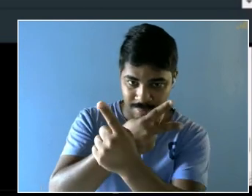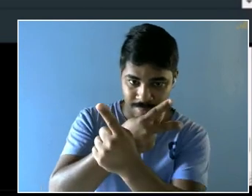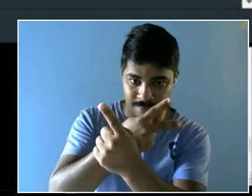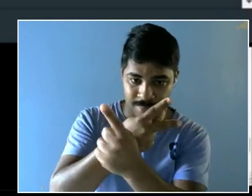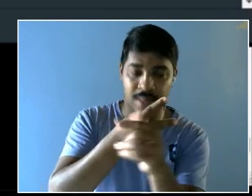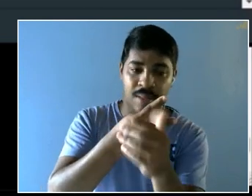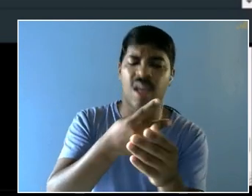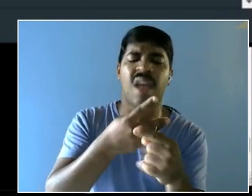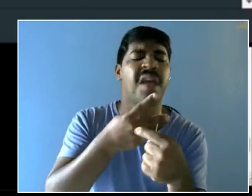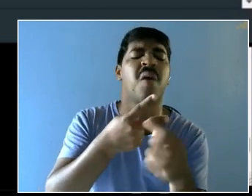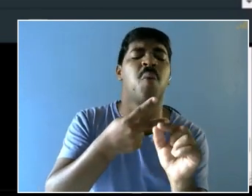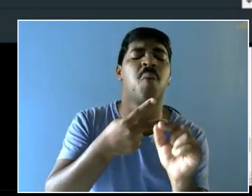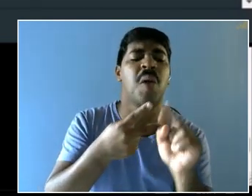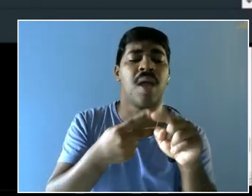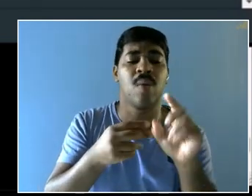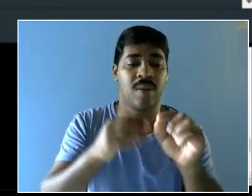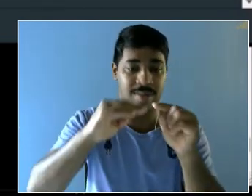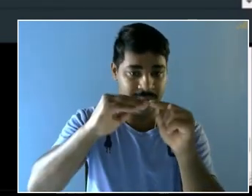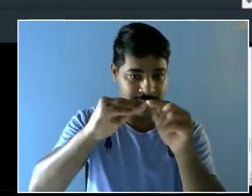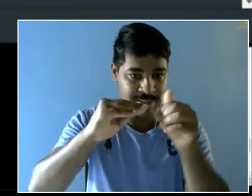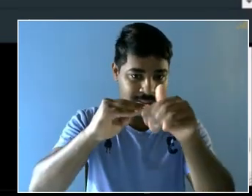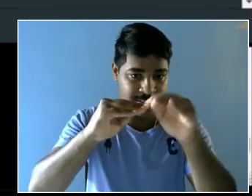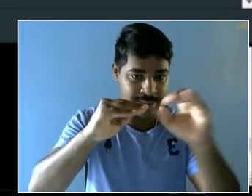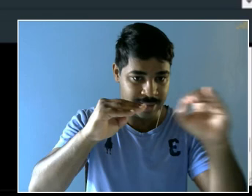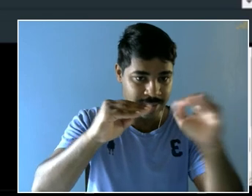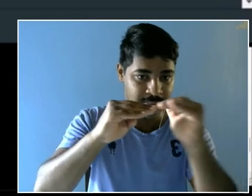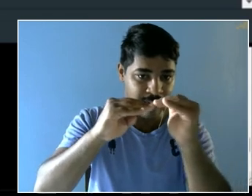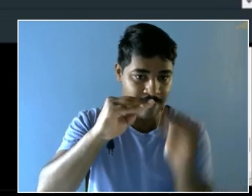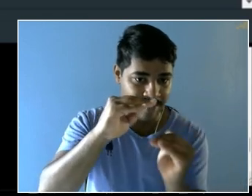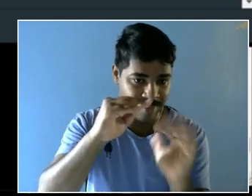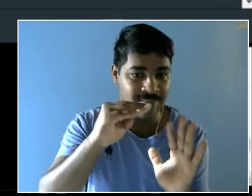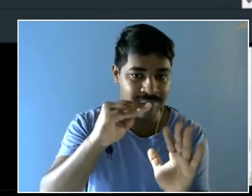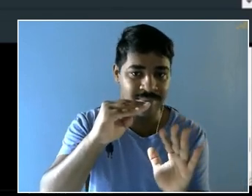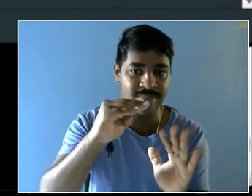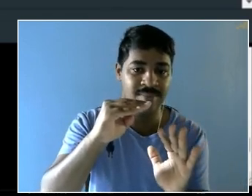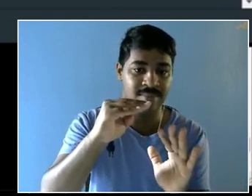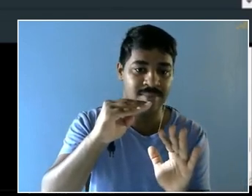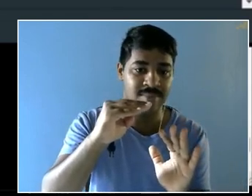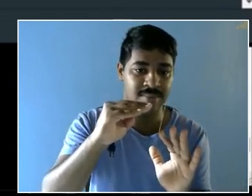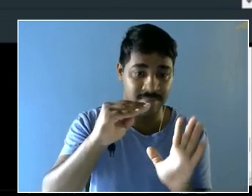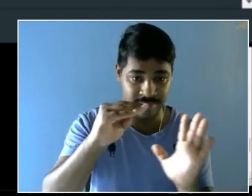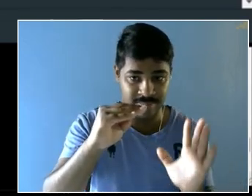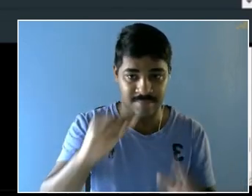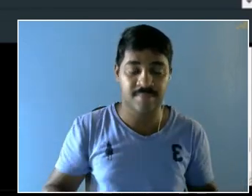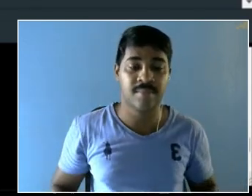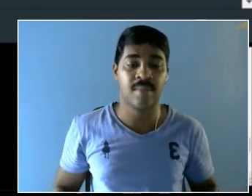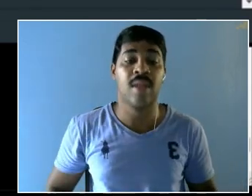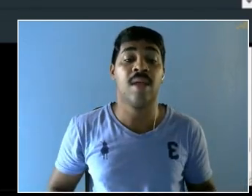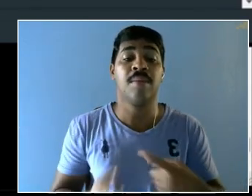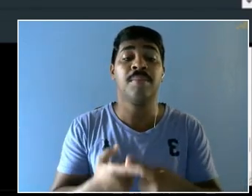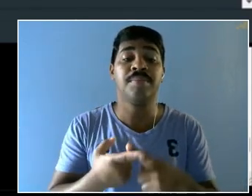o que faz com que ele vire 100. Só que ele virou 100 nessa linha. Aqui ele ainda era 98. Aqui ele virou